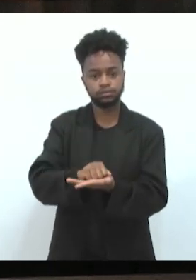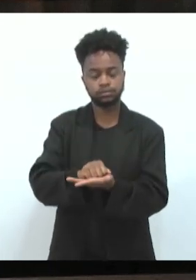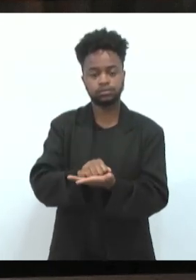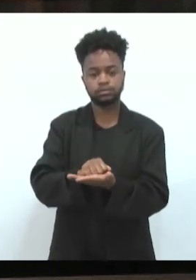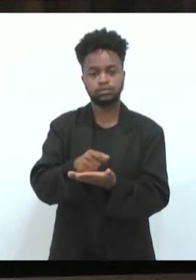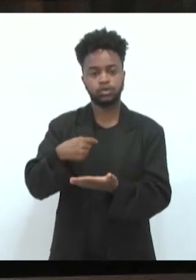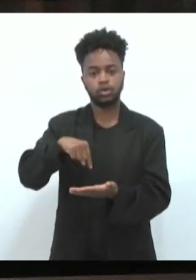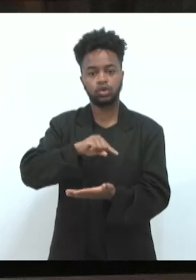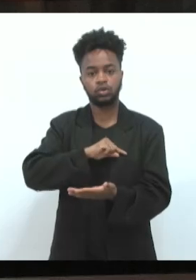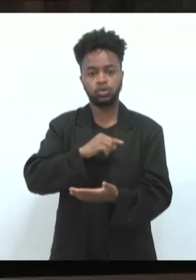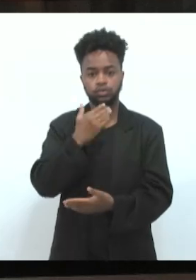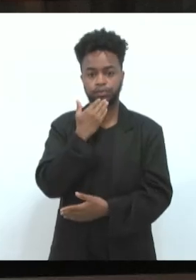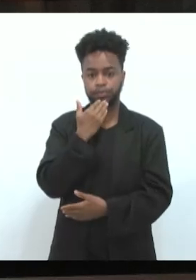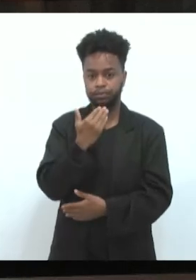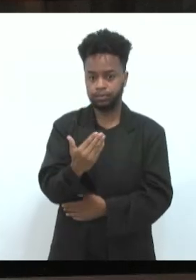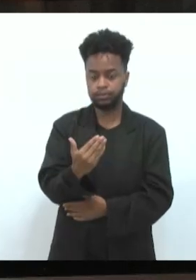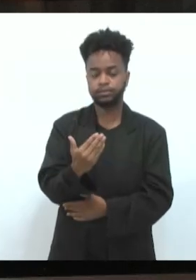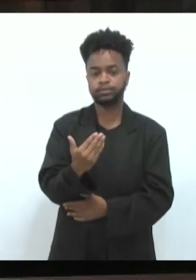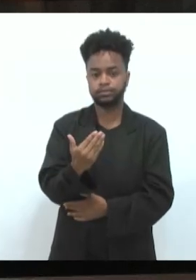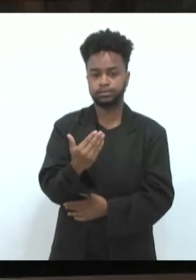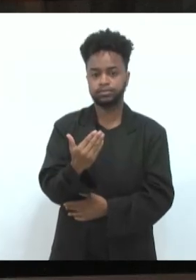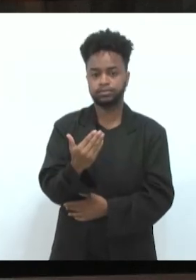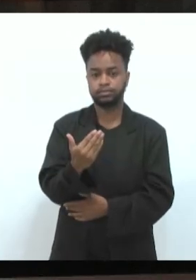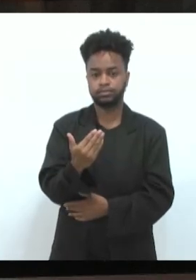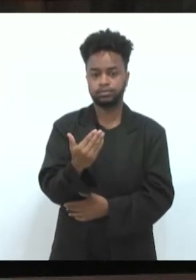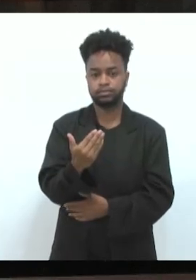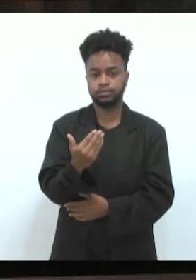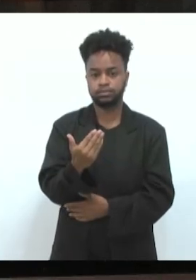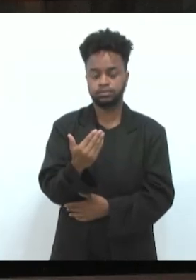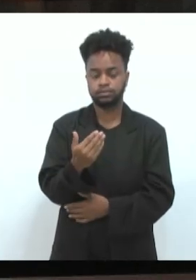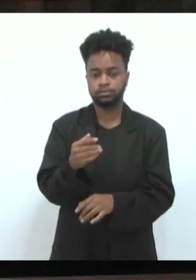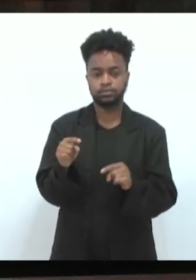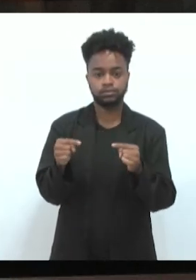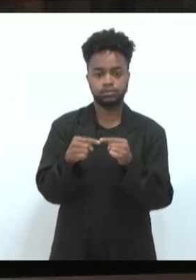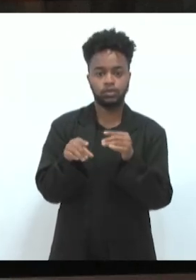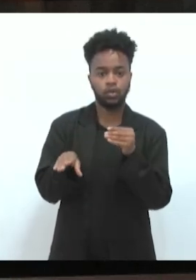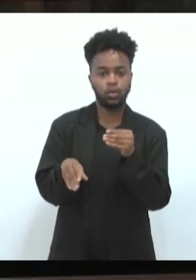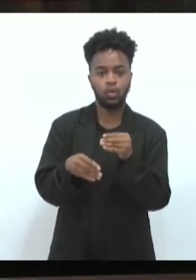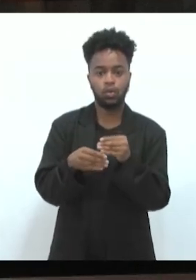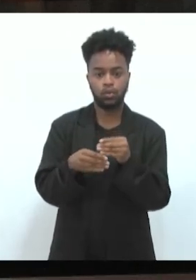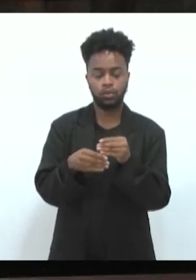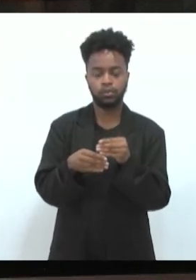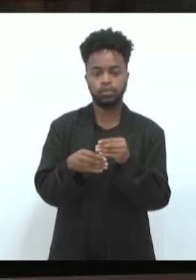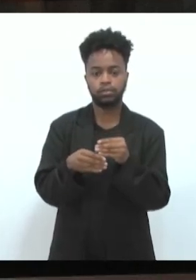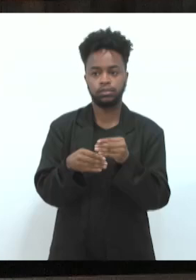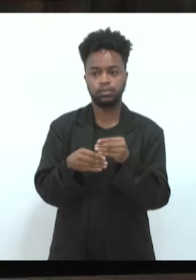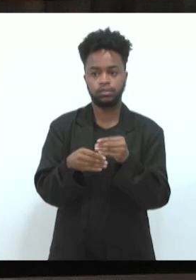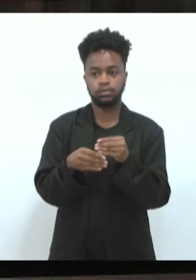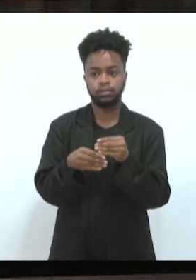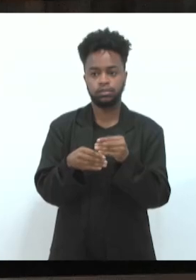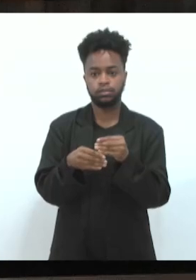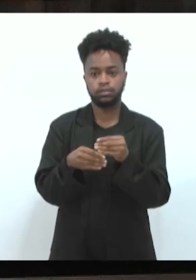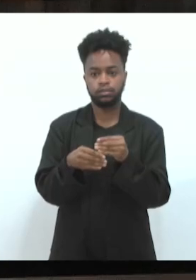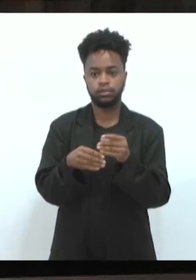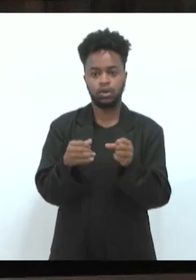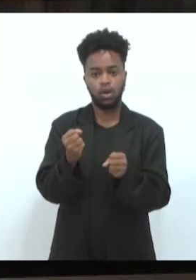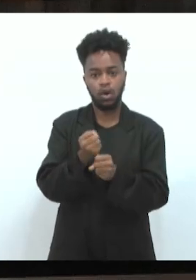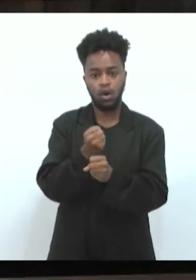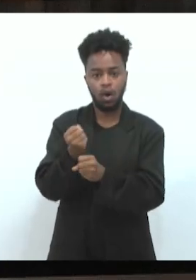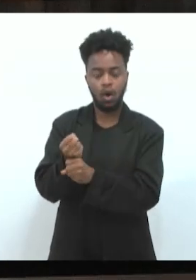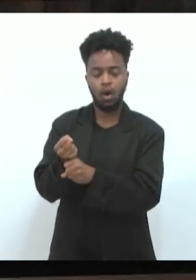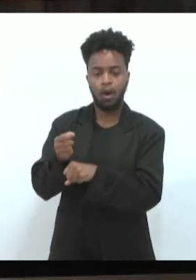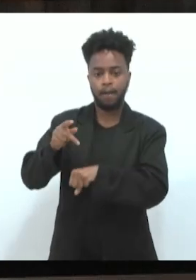nossa solicitação no que diz respeito à complementação da contenção de